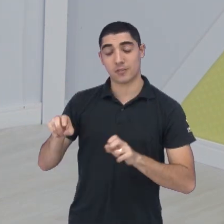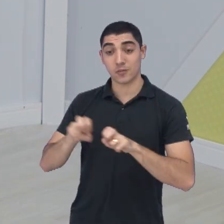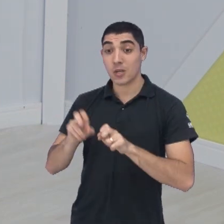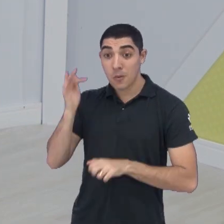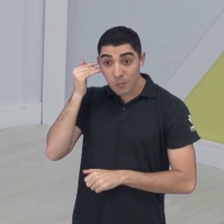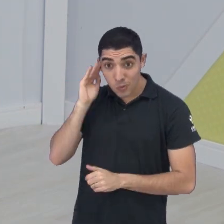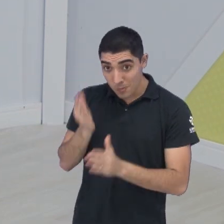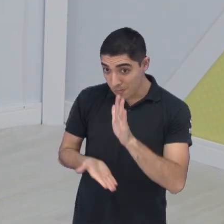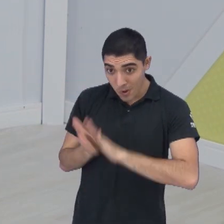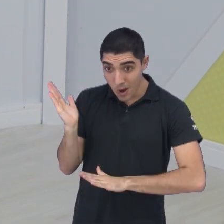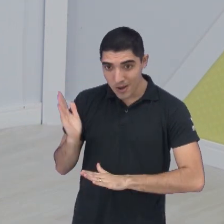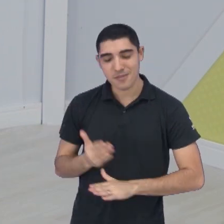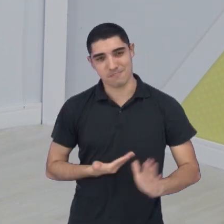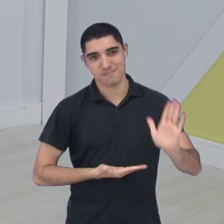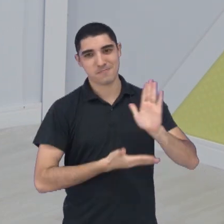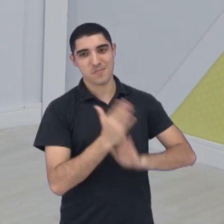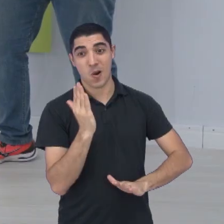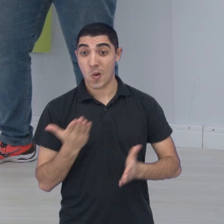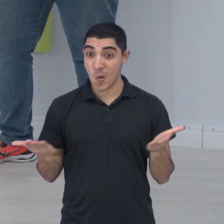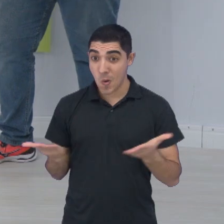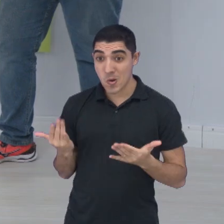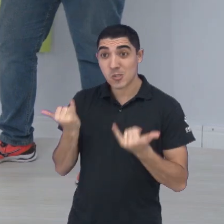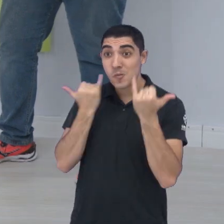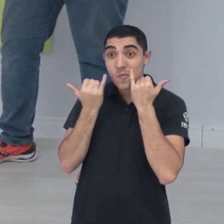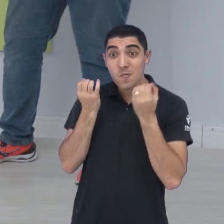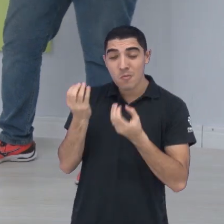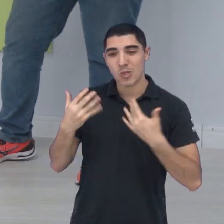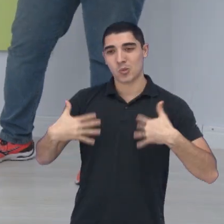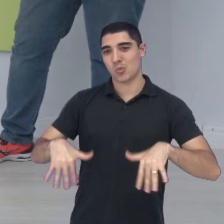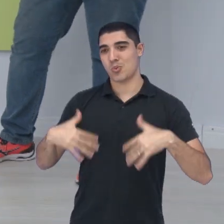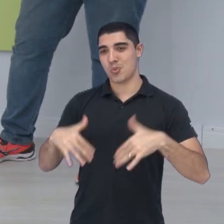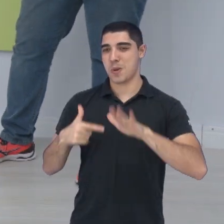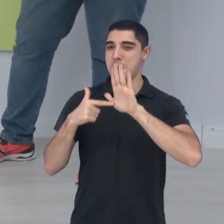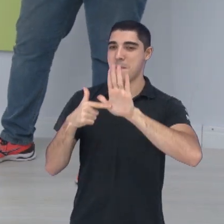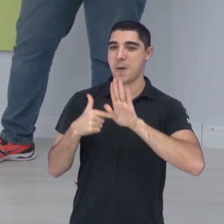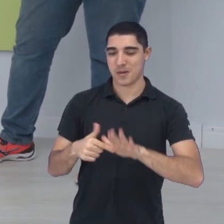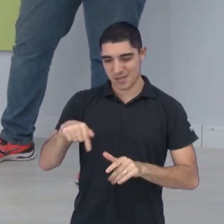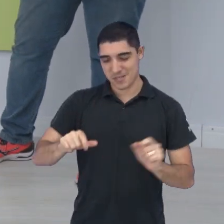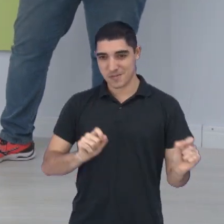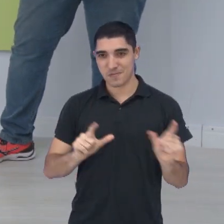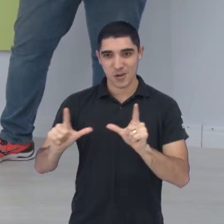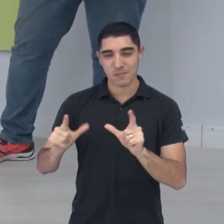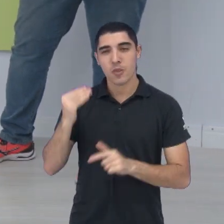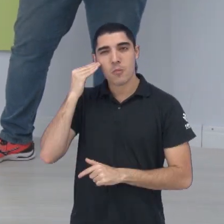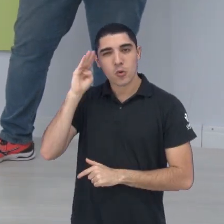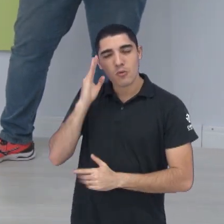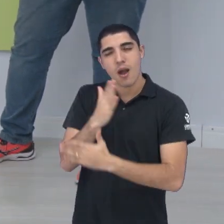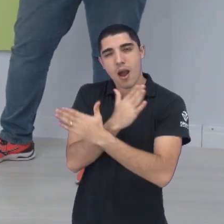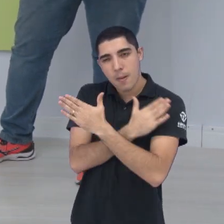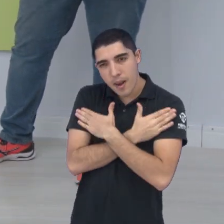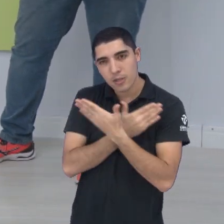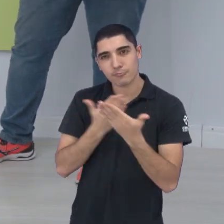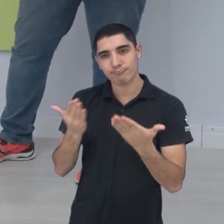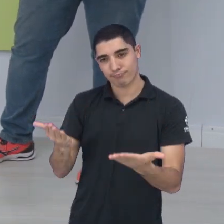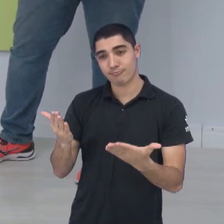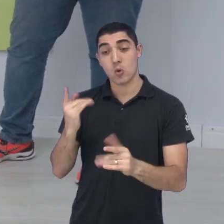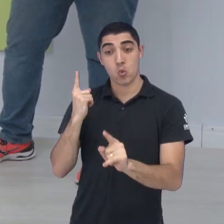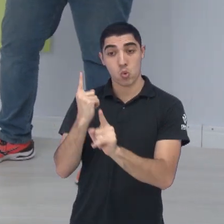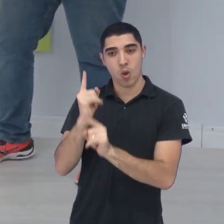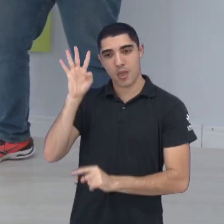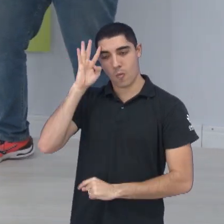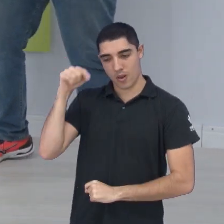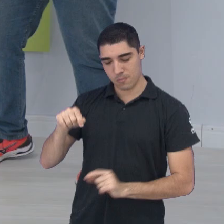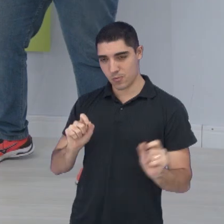embora? Vamos embora. Vamos embora, porque hoje muita informação aqui para você dentro do nosso Hora do Esporte. Brunão, grande abraço para você. Quarta-feira